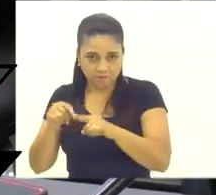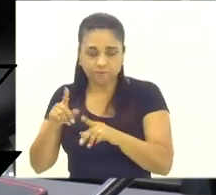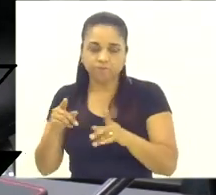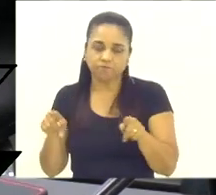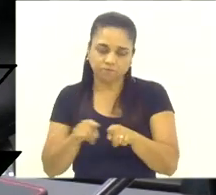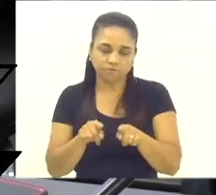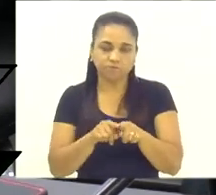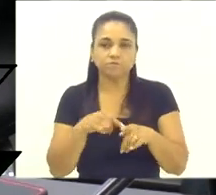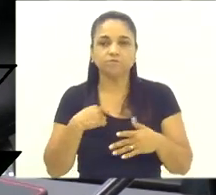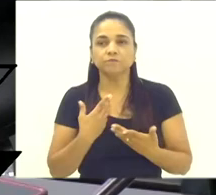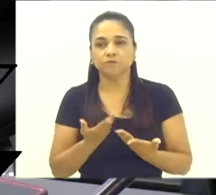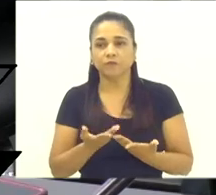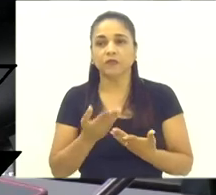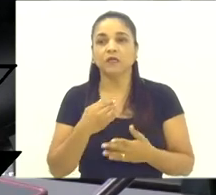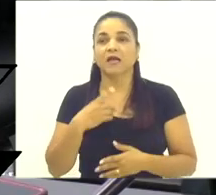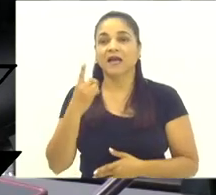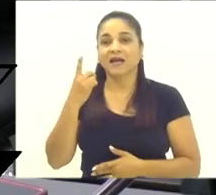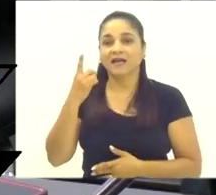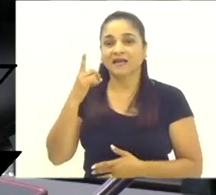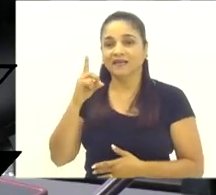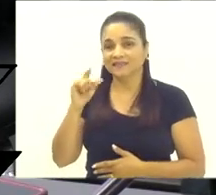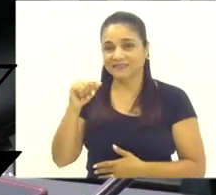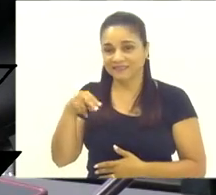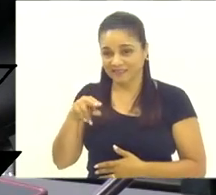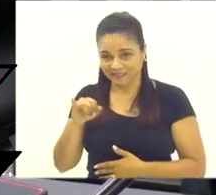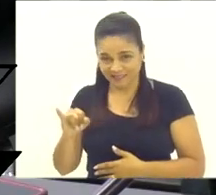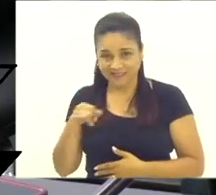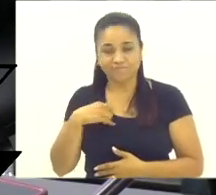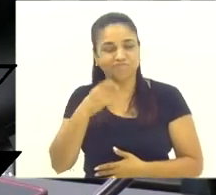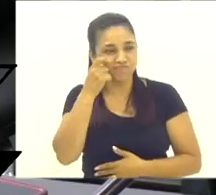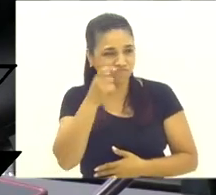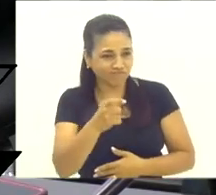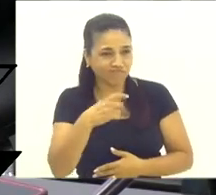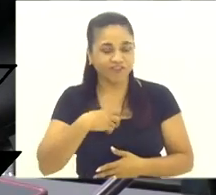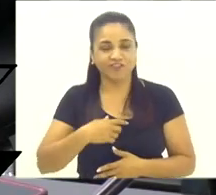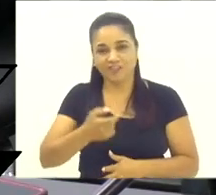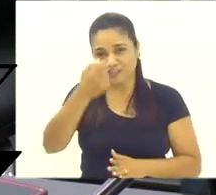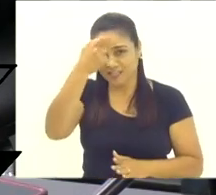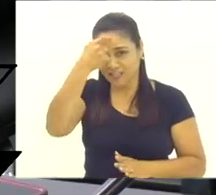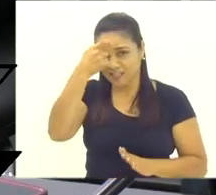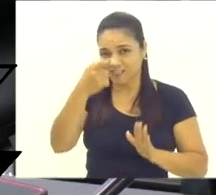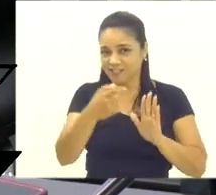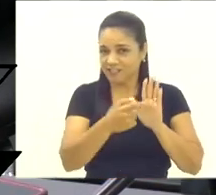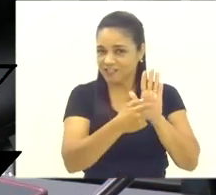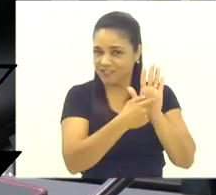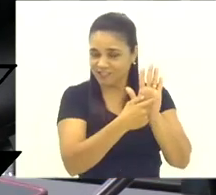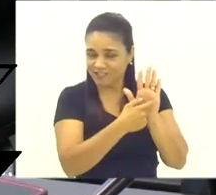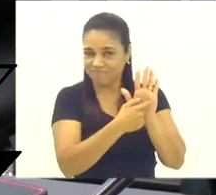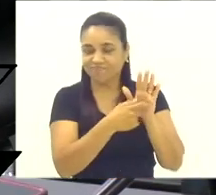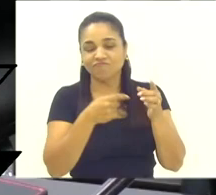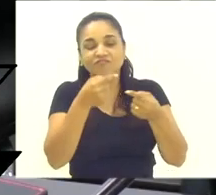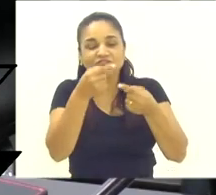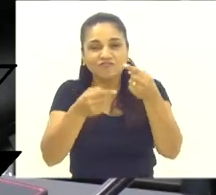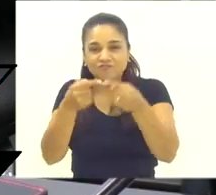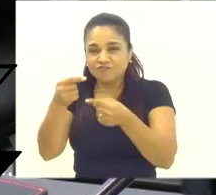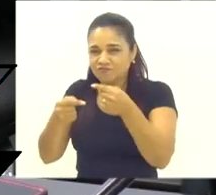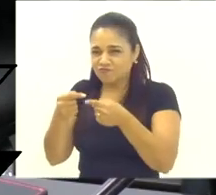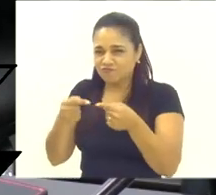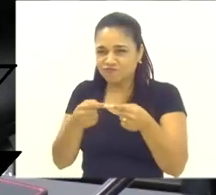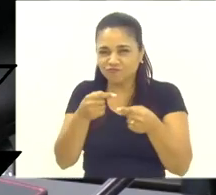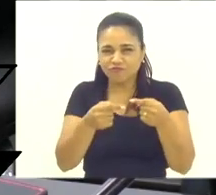a Dani é muito interessante porque ela fala sobre a inteligência artificial né a gente tem discutido muito